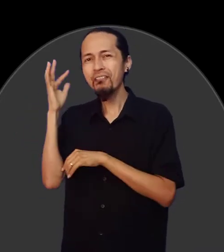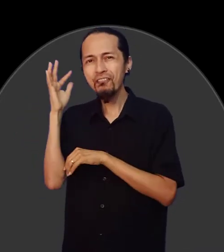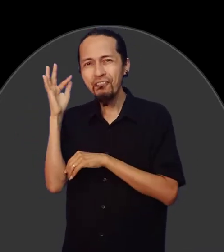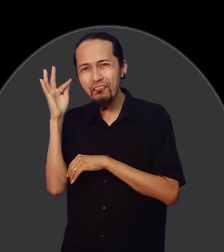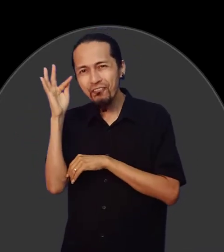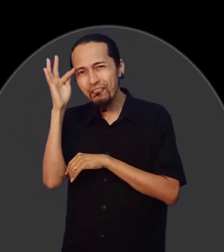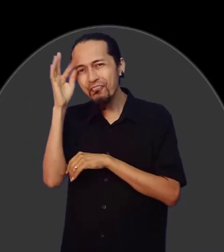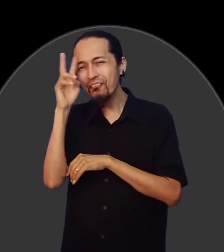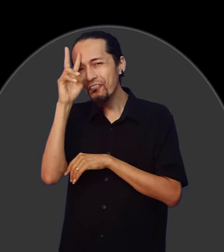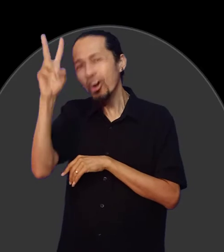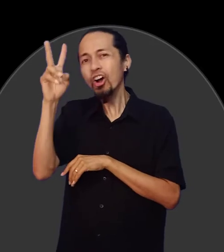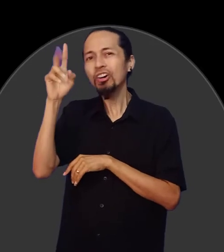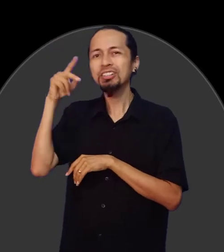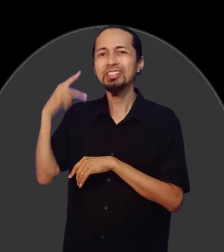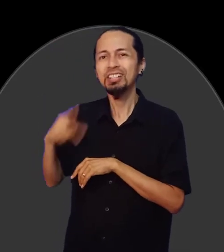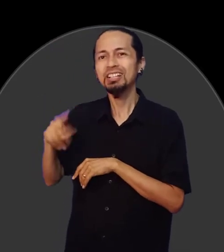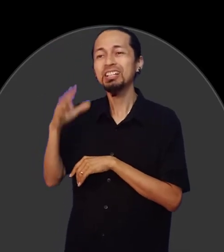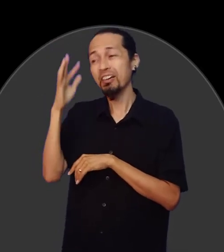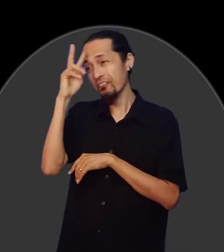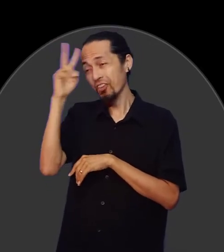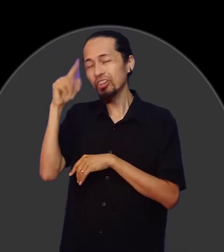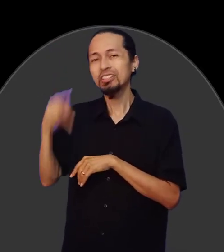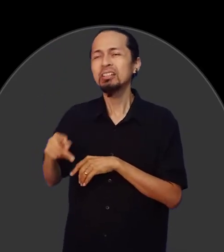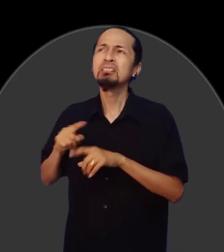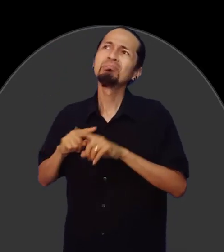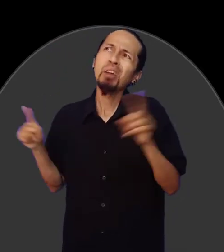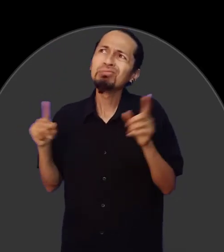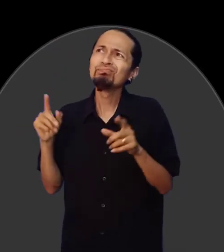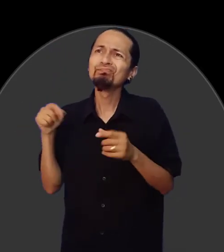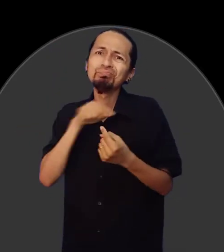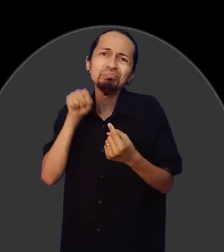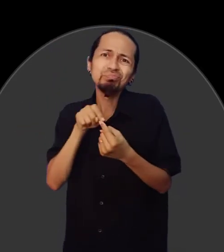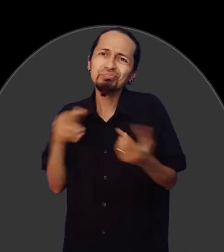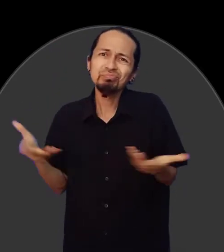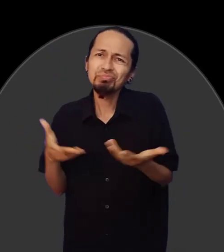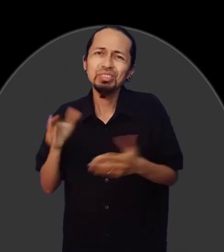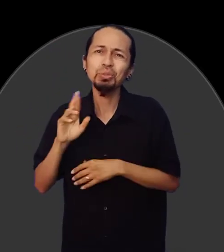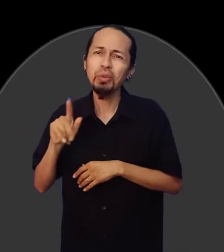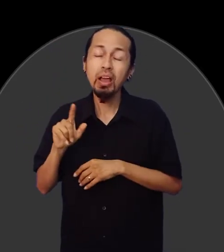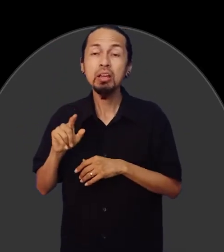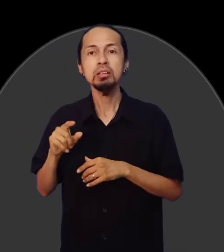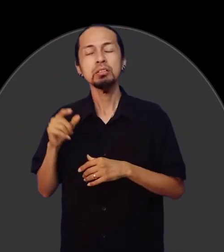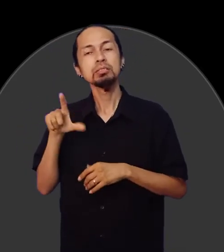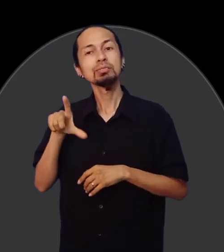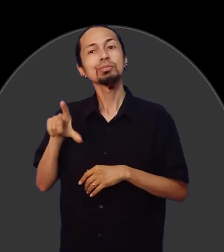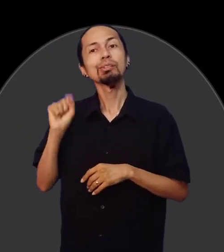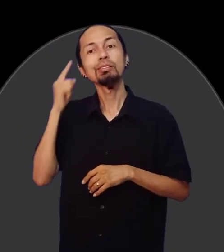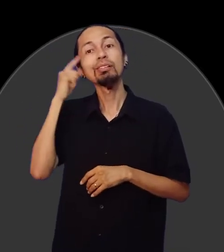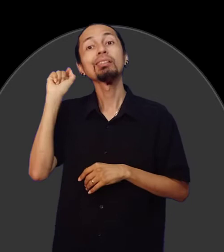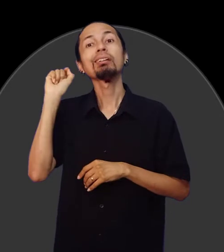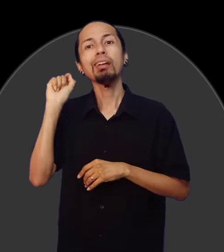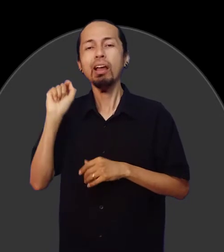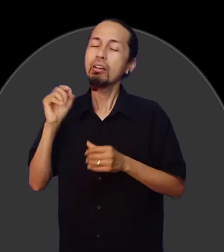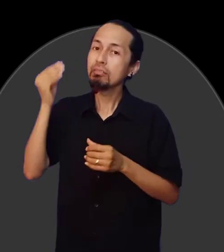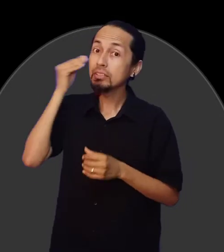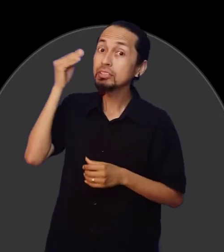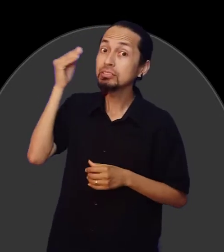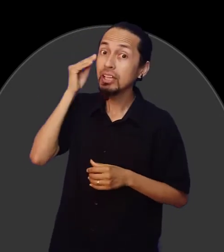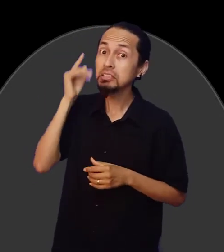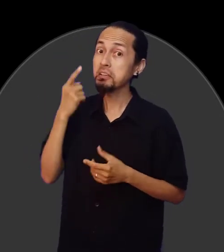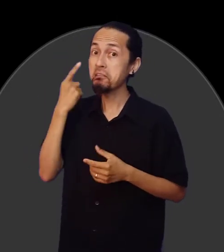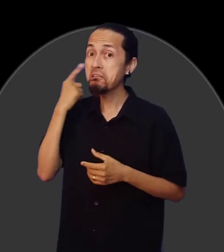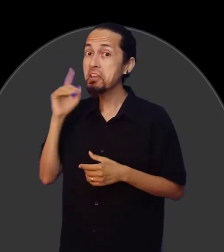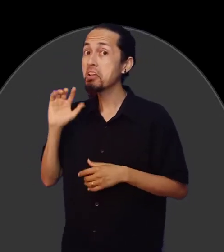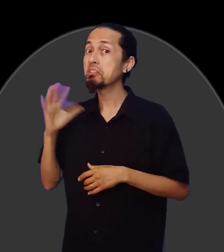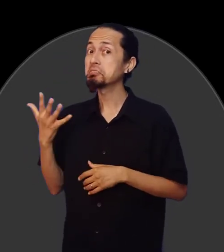descida dos skatistas. Mas como essa não é a nossa intenção neste momento, optamos por fazer o experimento e observarmos os